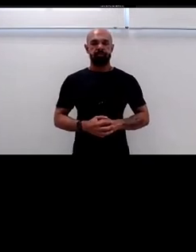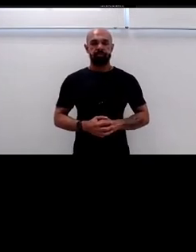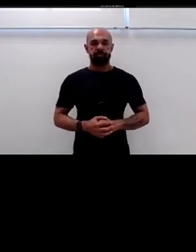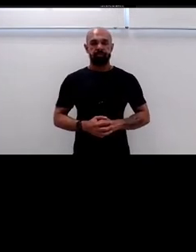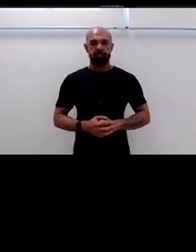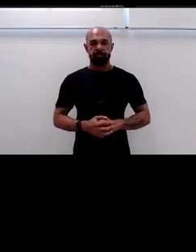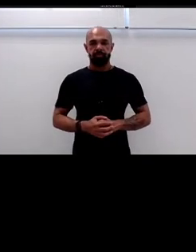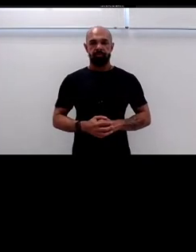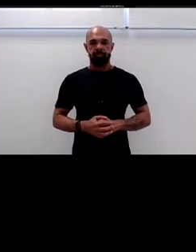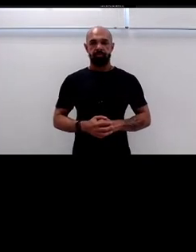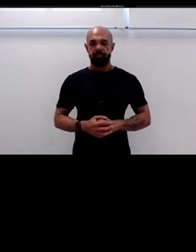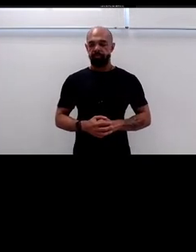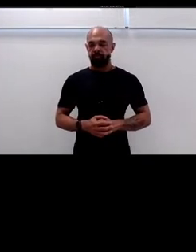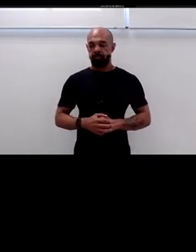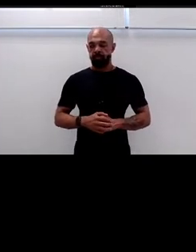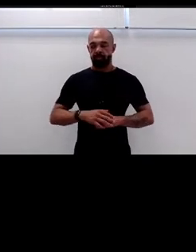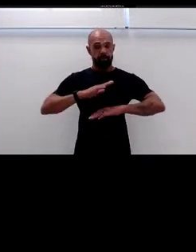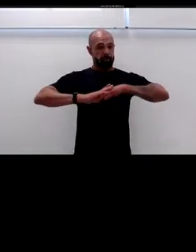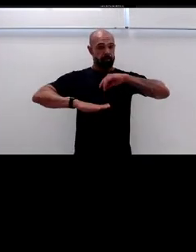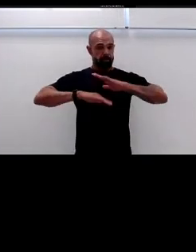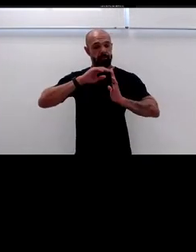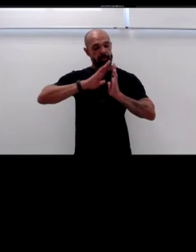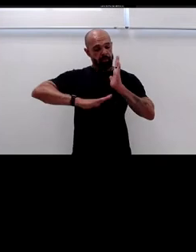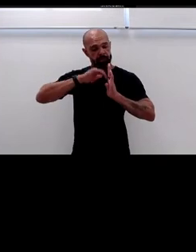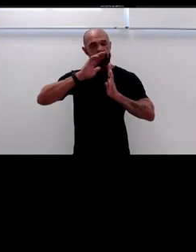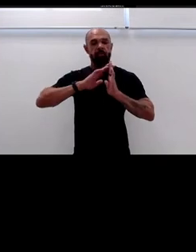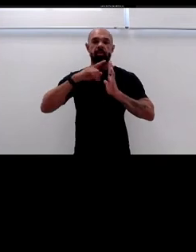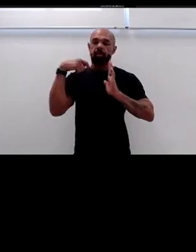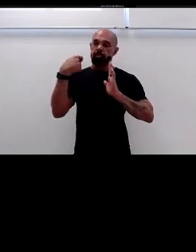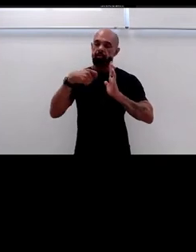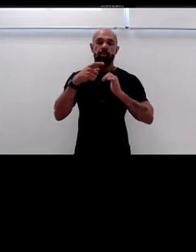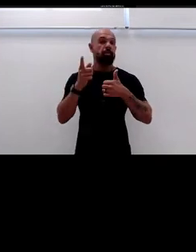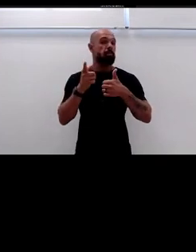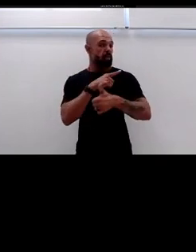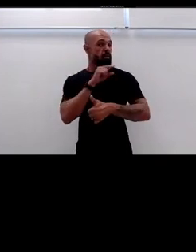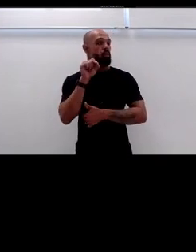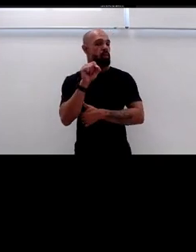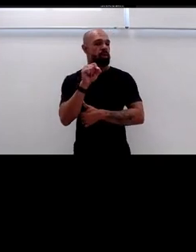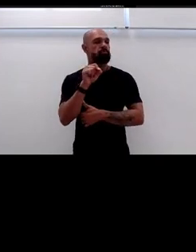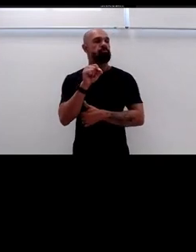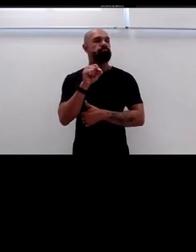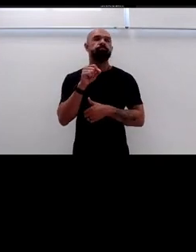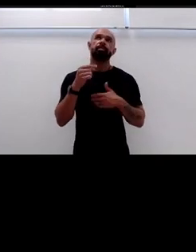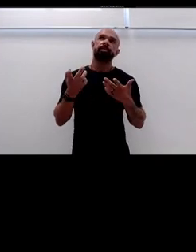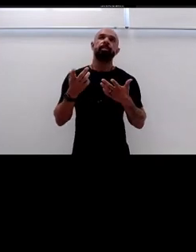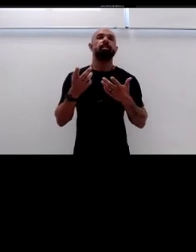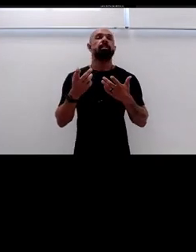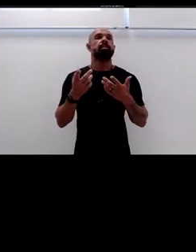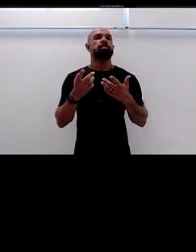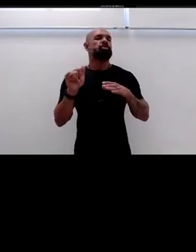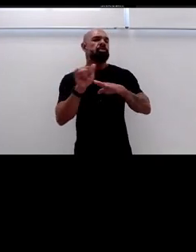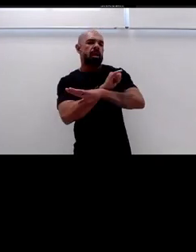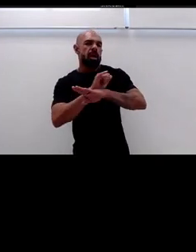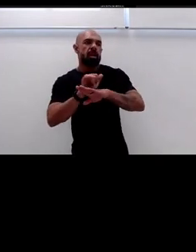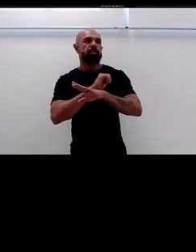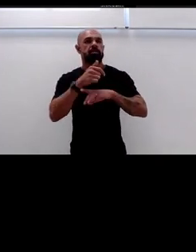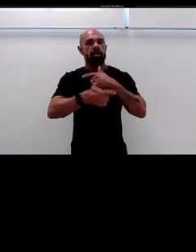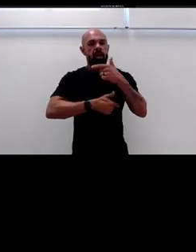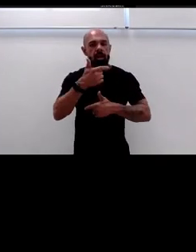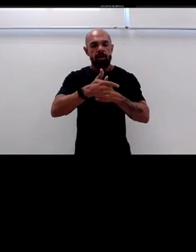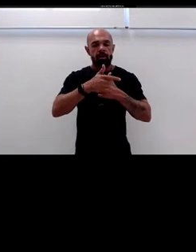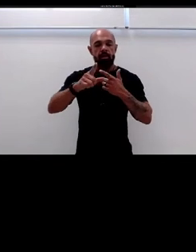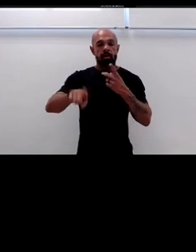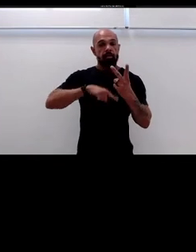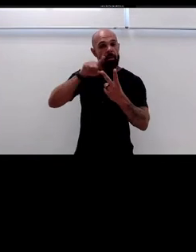O pintor tem que ter, primeiro, muito mais, ao mesmo tempo, muita estratégia de trabalho e, ao mesmo tempo,